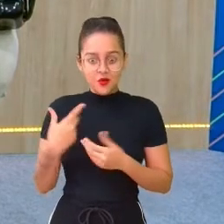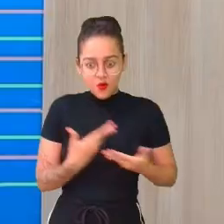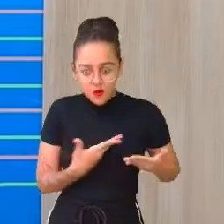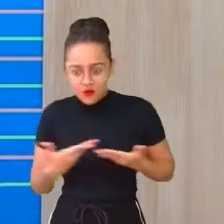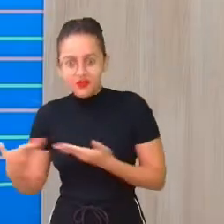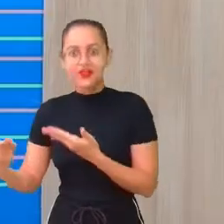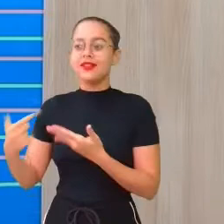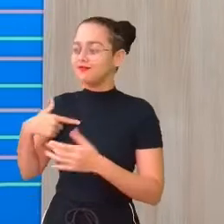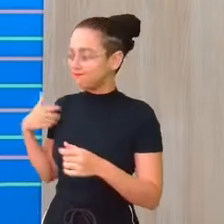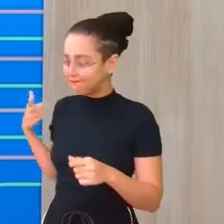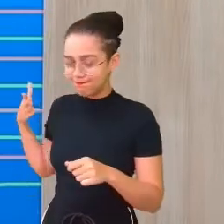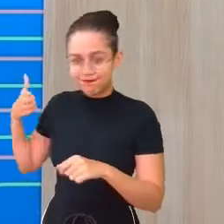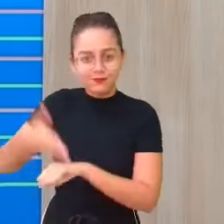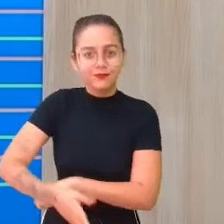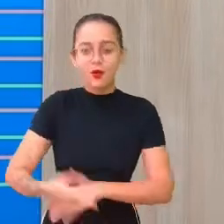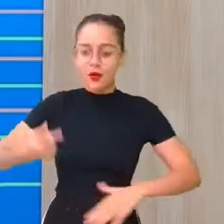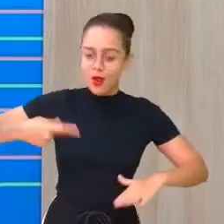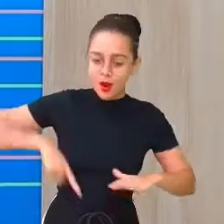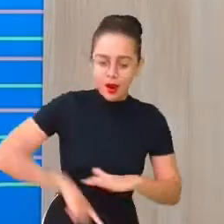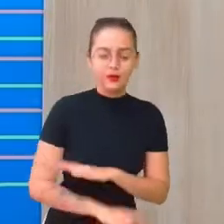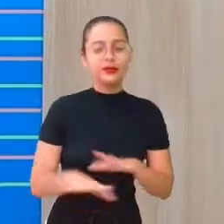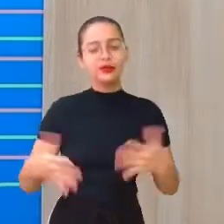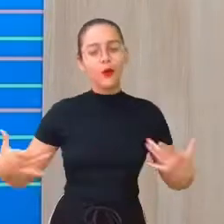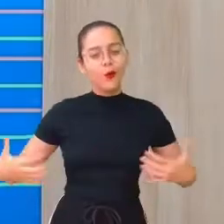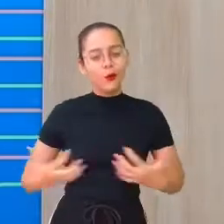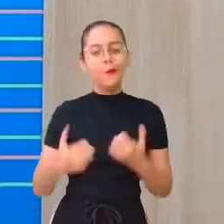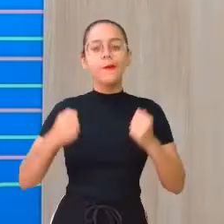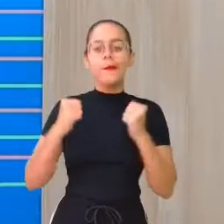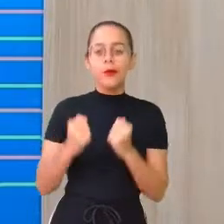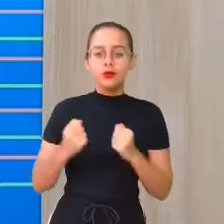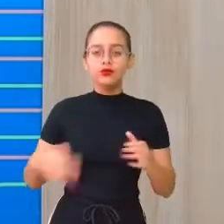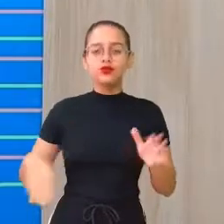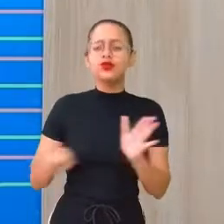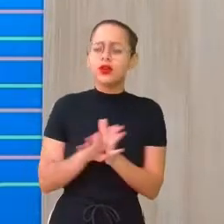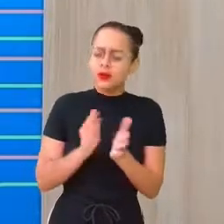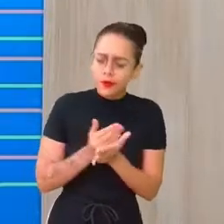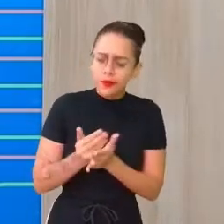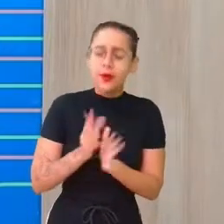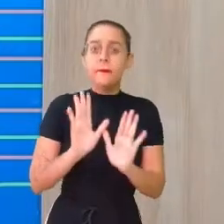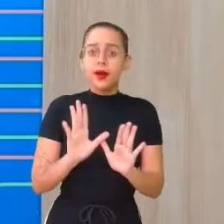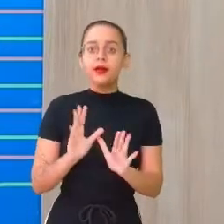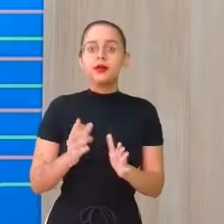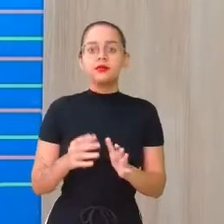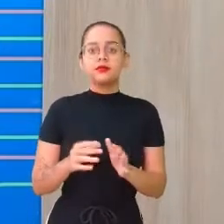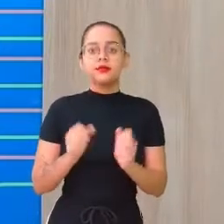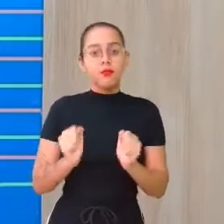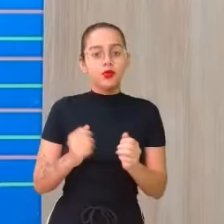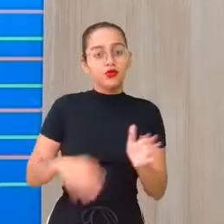agora então vou entrar de cabeça. Aí os instrumentos podem chegar de início, mas podem chegar